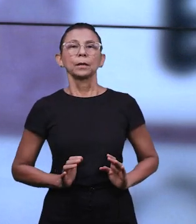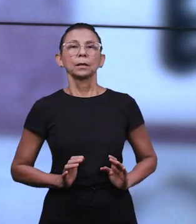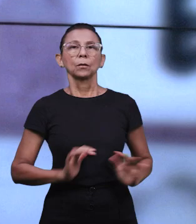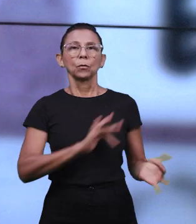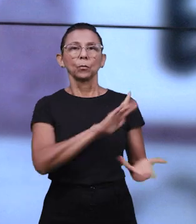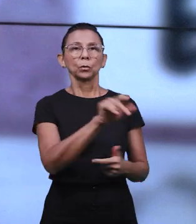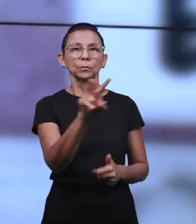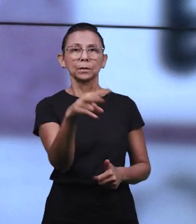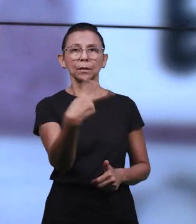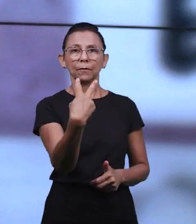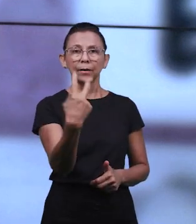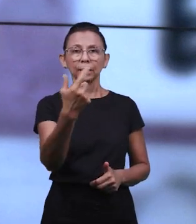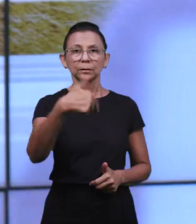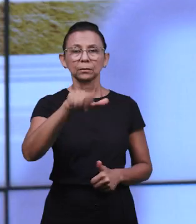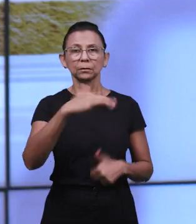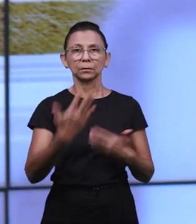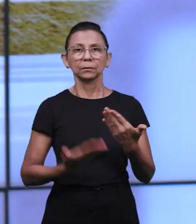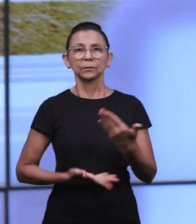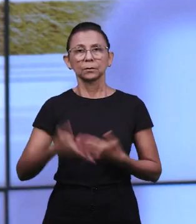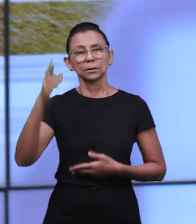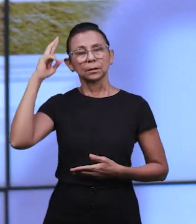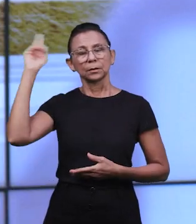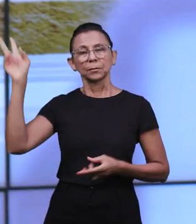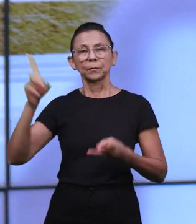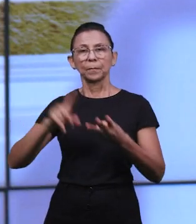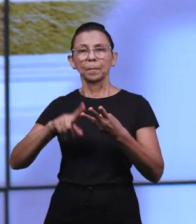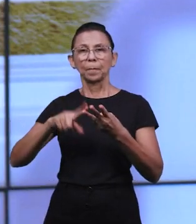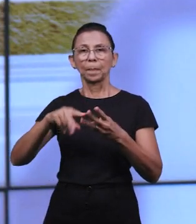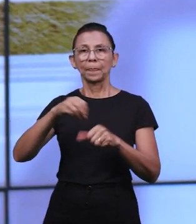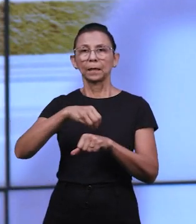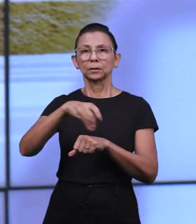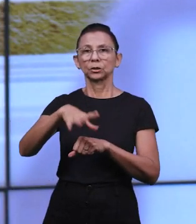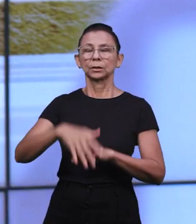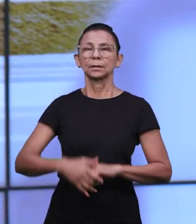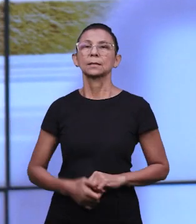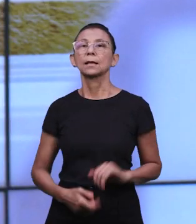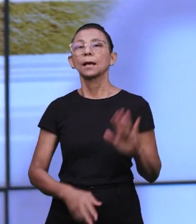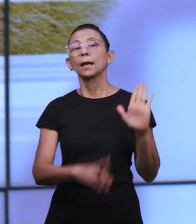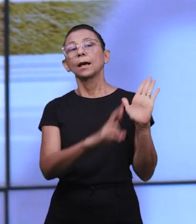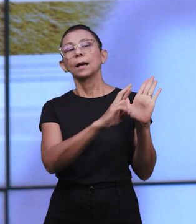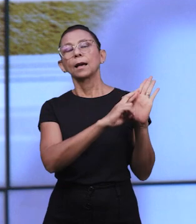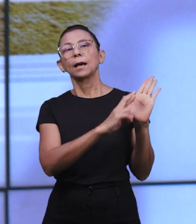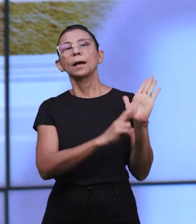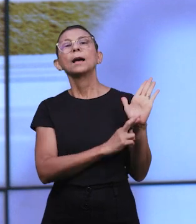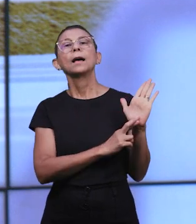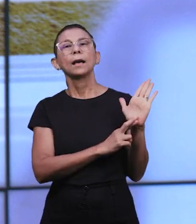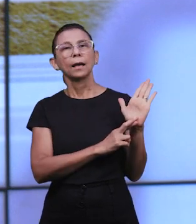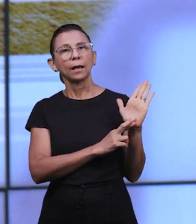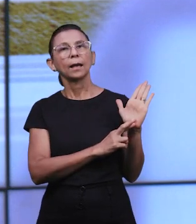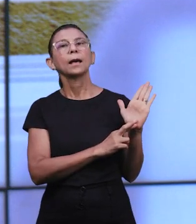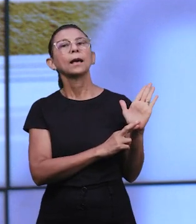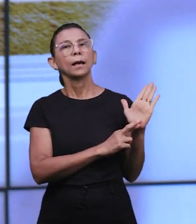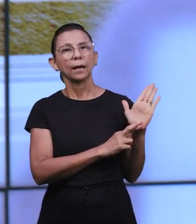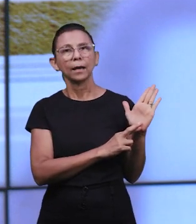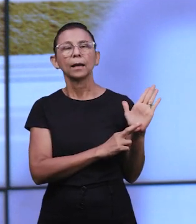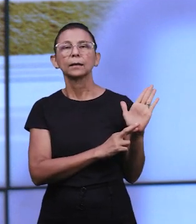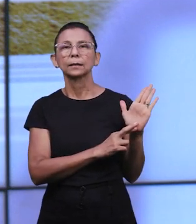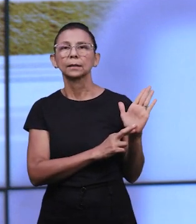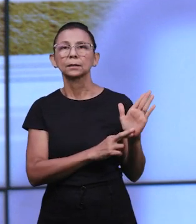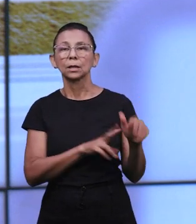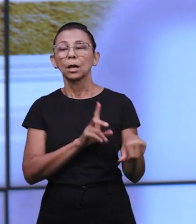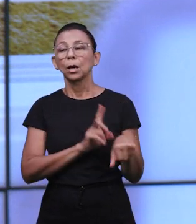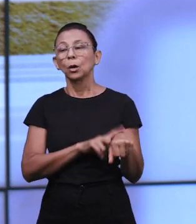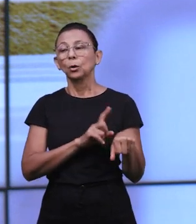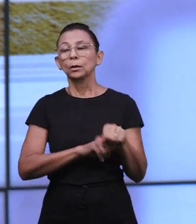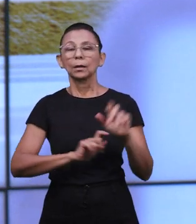somos servos do Senhor. A terceira dica é estabelecer regras. Combine regras e acordos quanto ao tempo